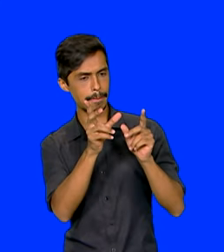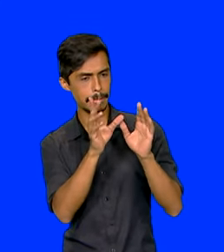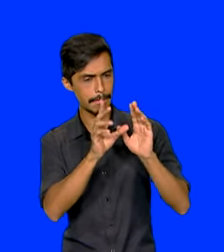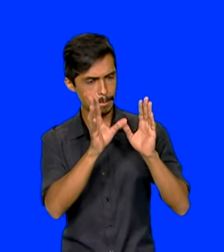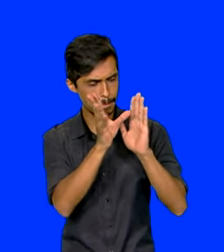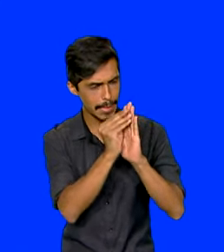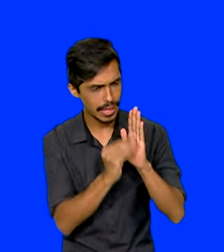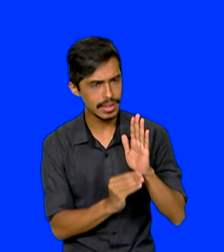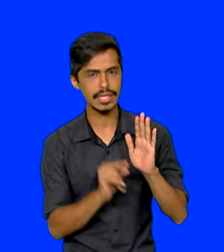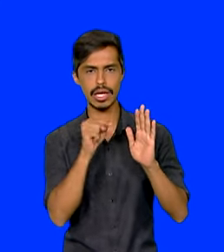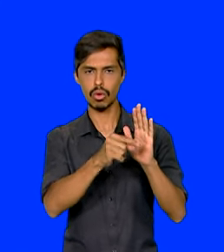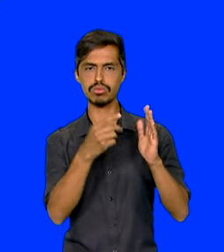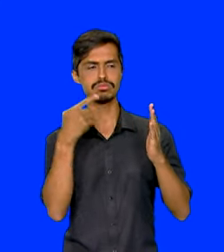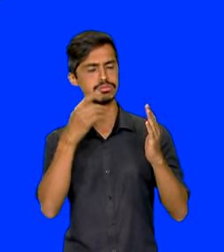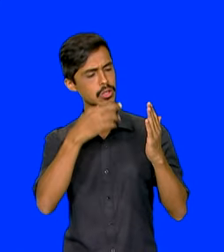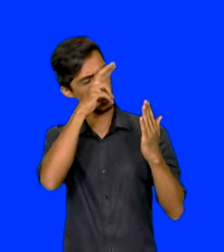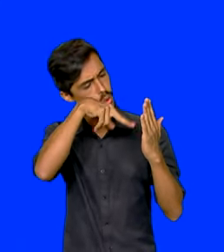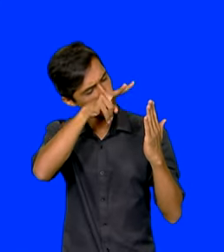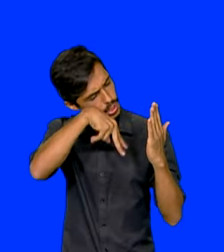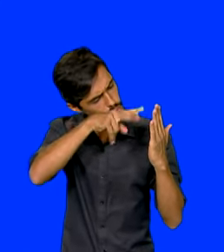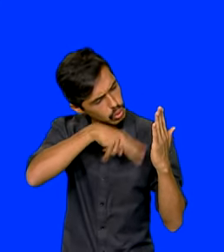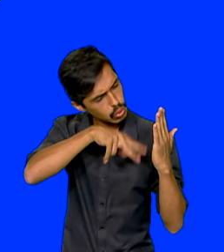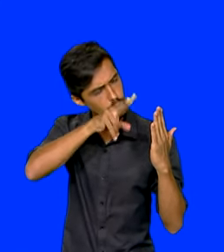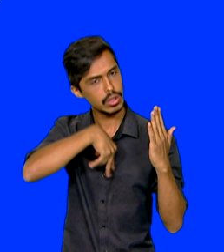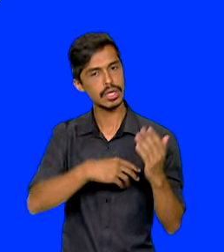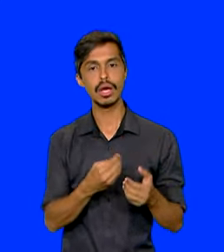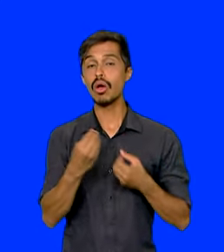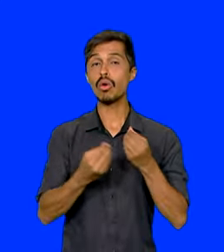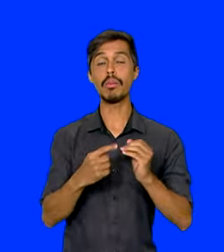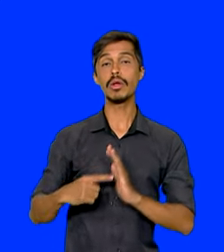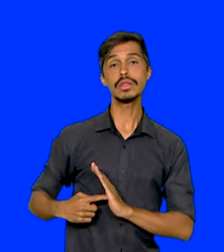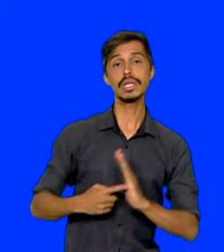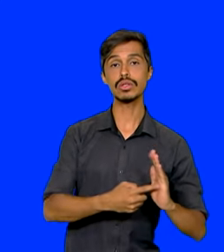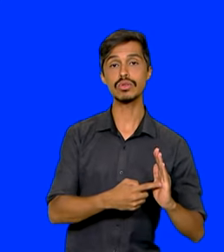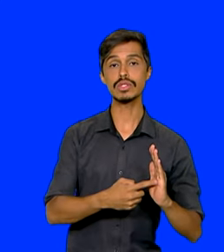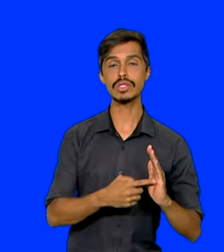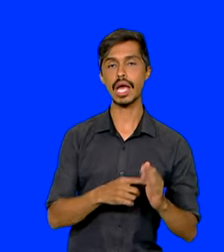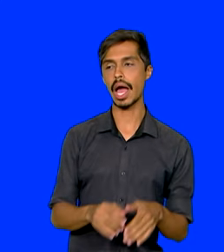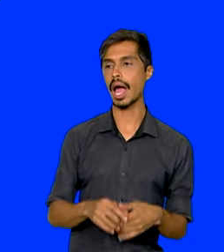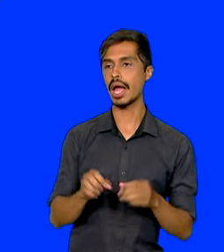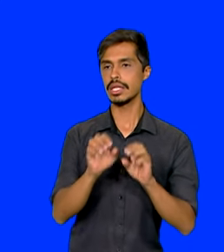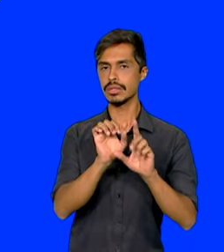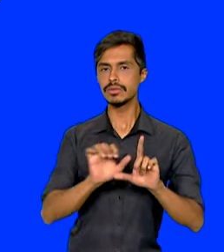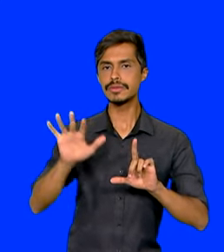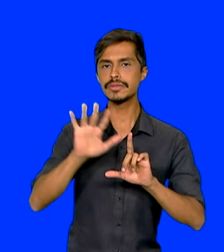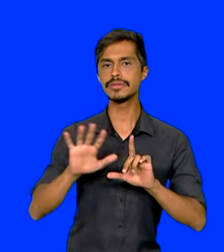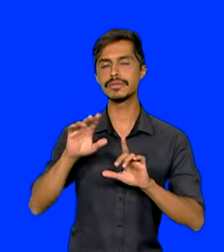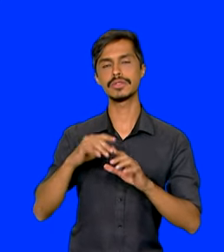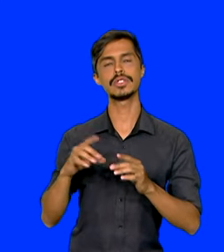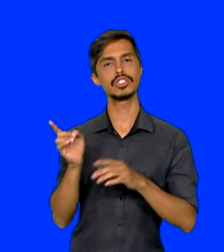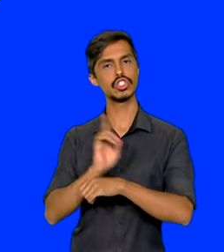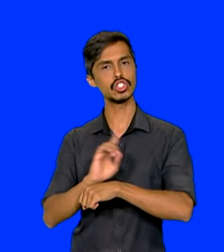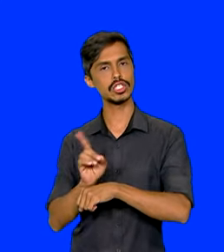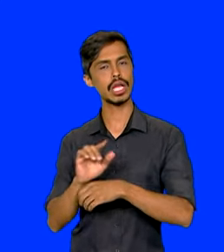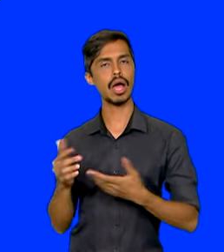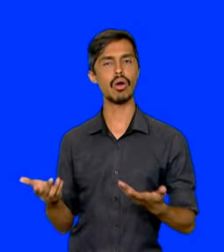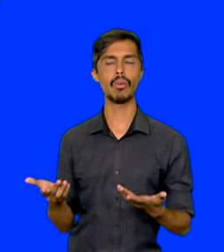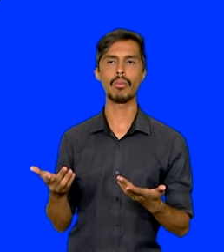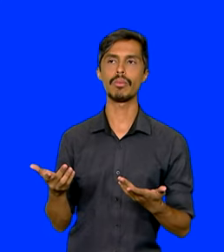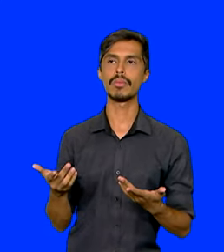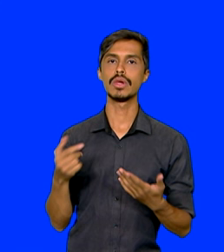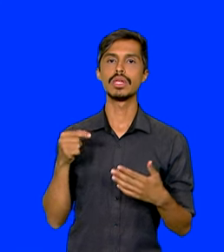ter acesso à leitura, como denunciar nas plataformas digitais,